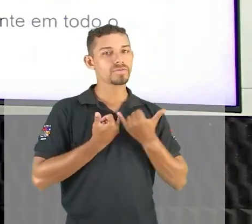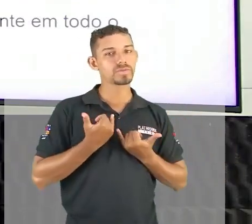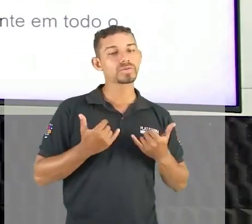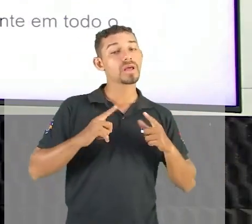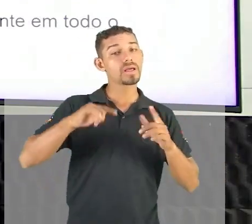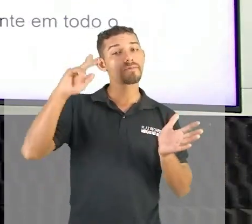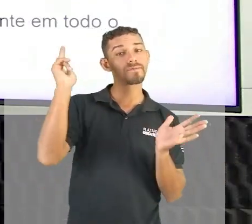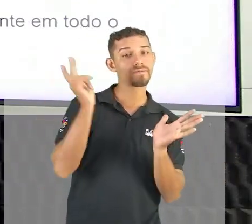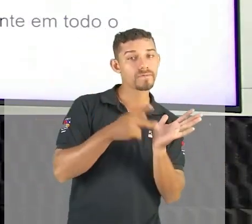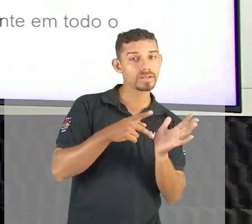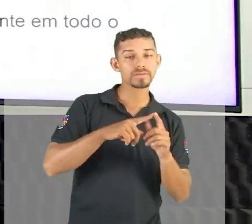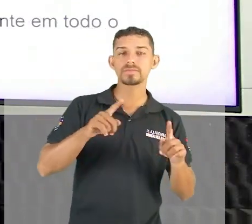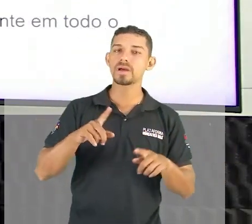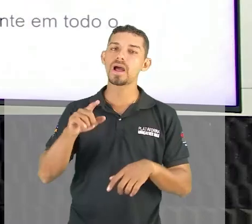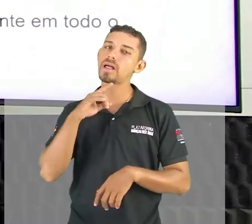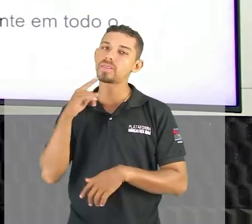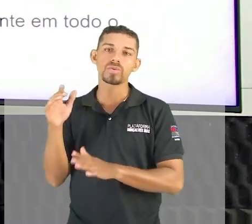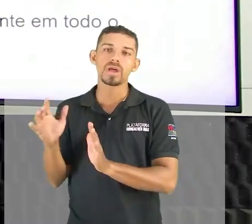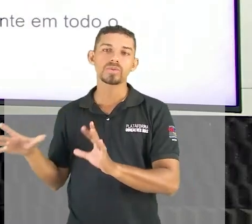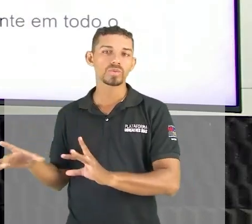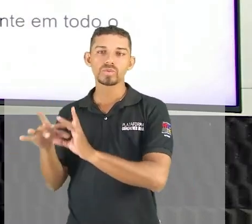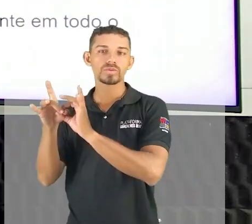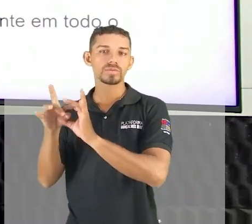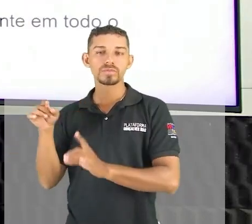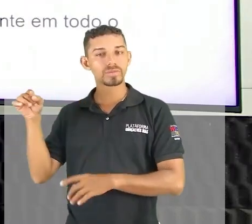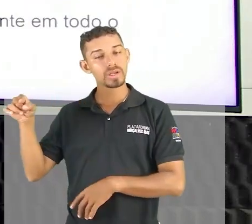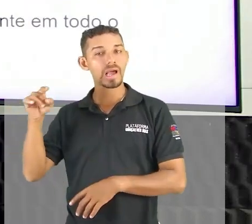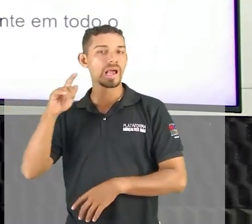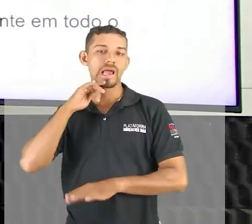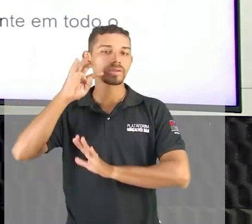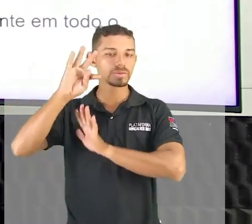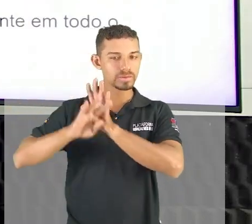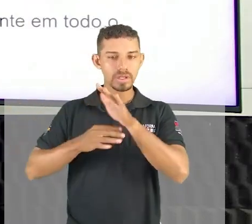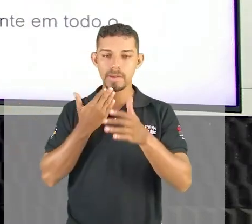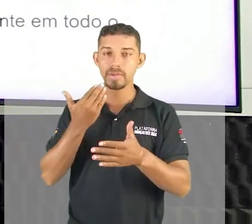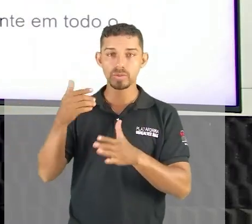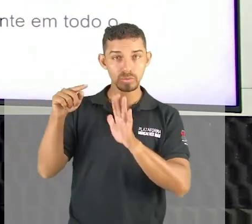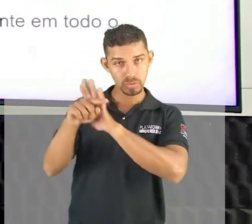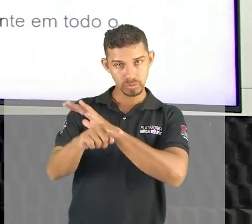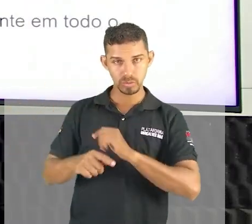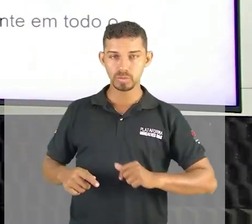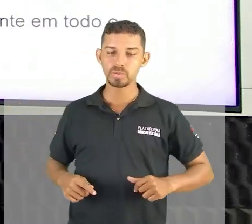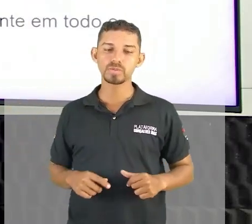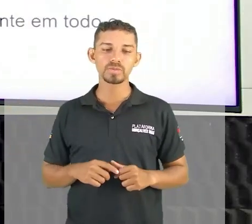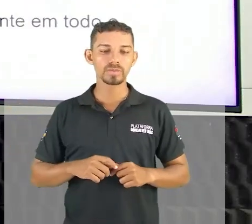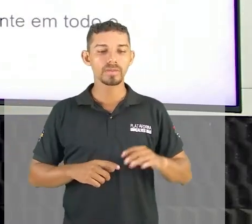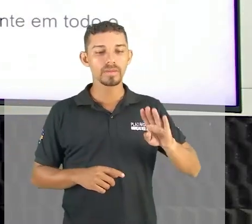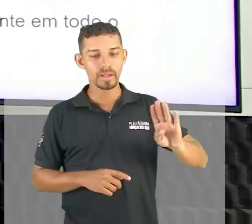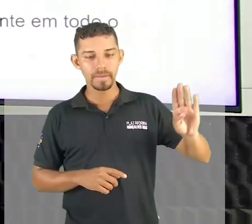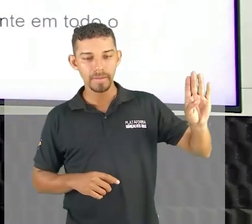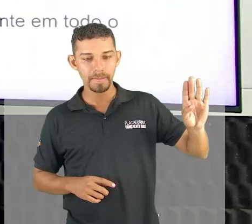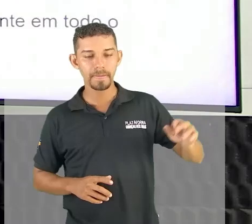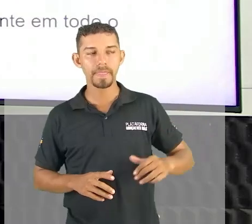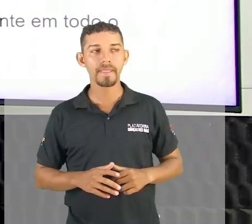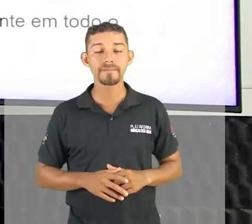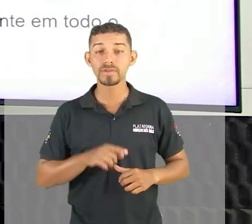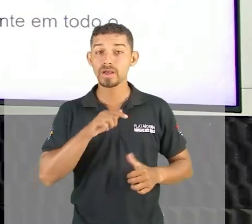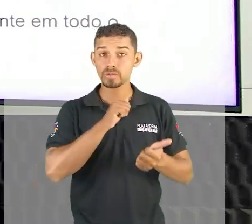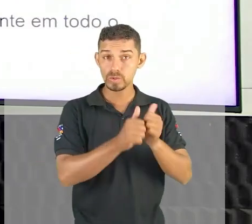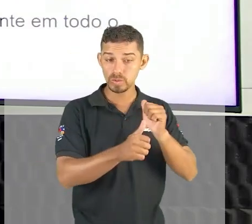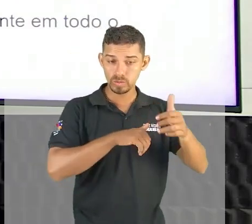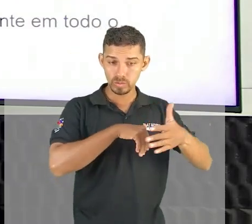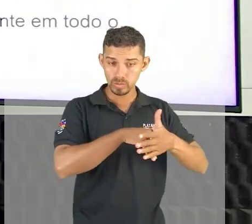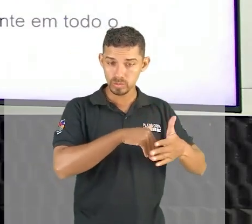informação é verdadeira mas não está plausível ao que está sendo solicitado no enunciado da questão letra b o